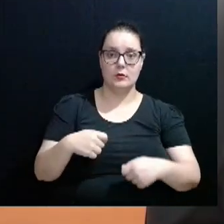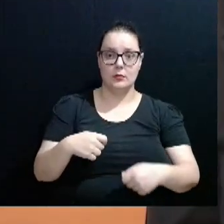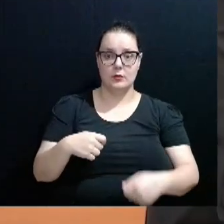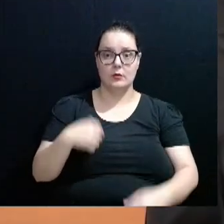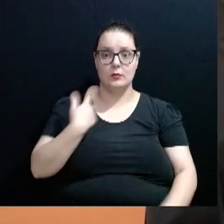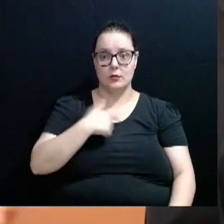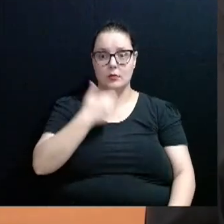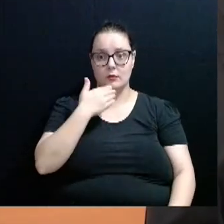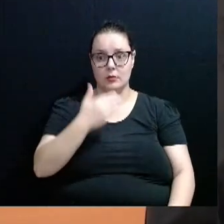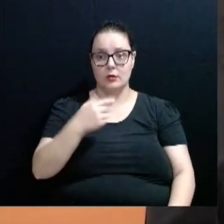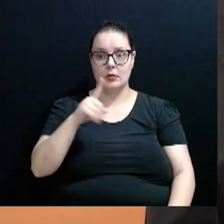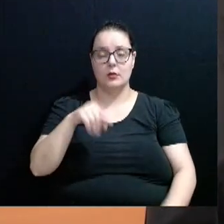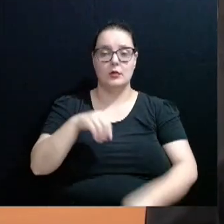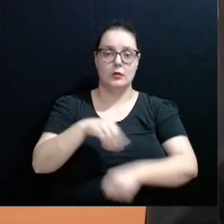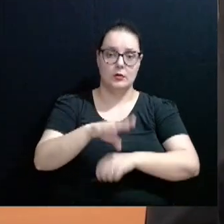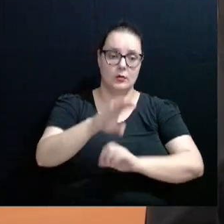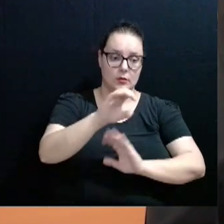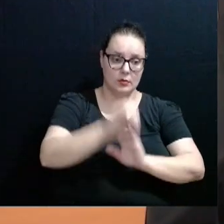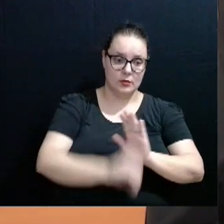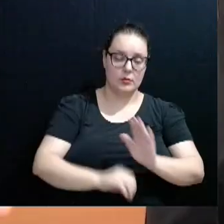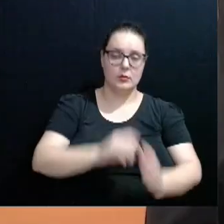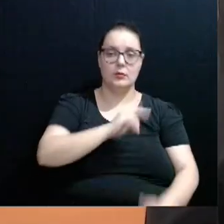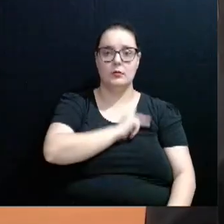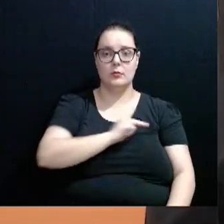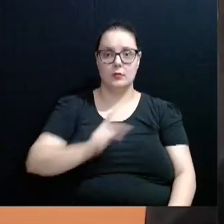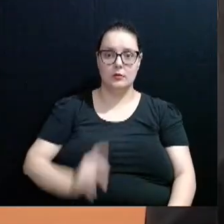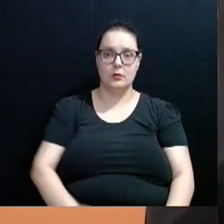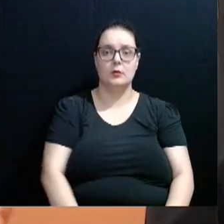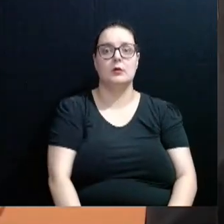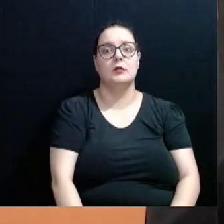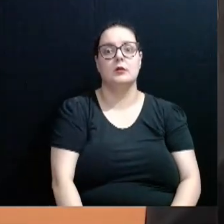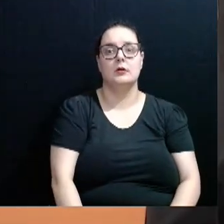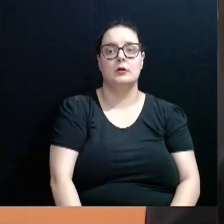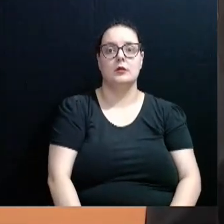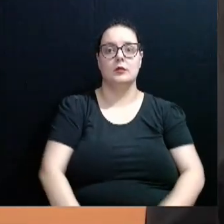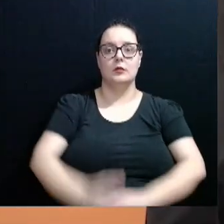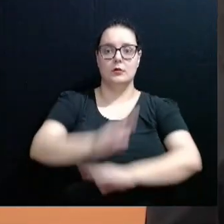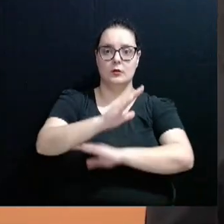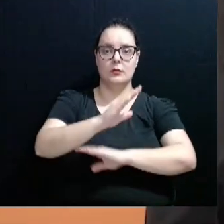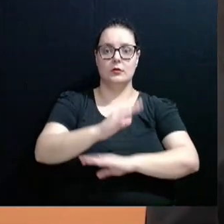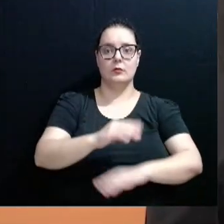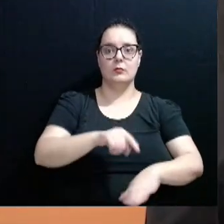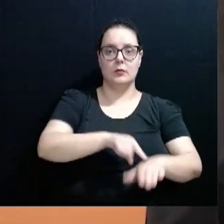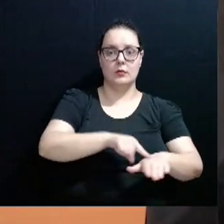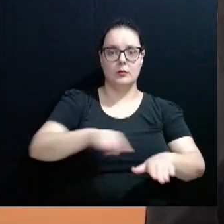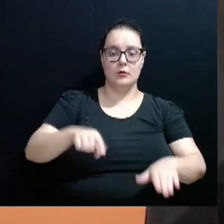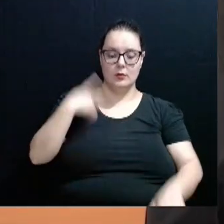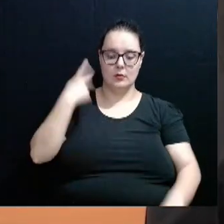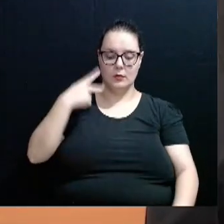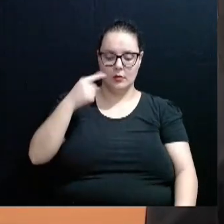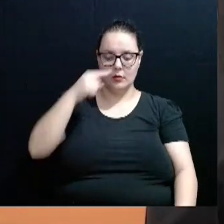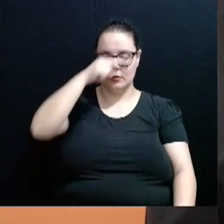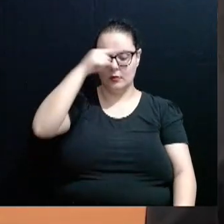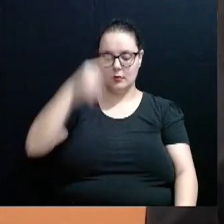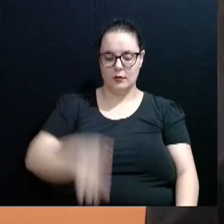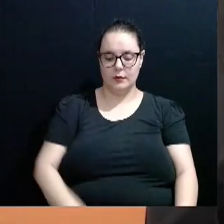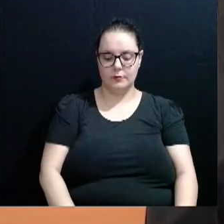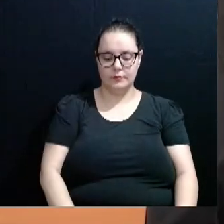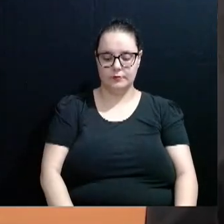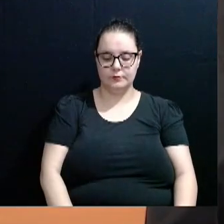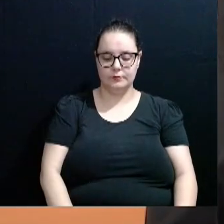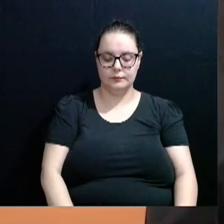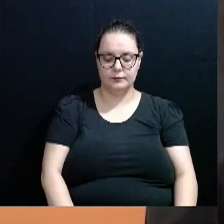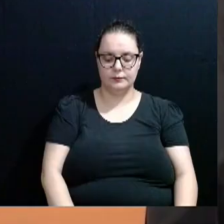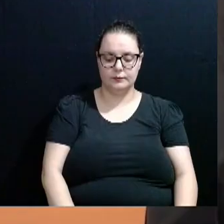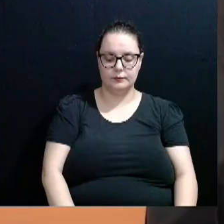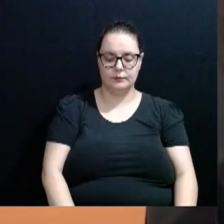esse ofício para a presidência da Câmara pelo afastamento do vereador Otto Alejandro da Comissão de